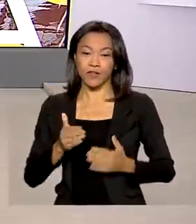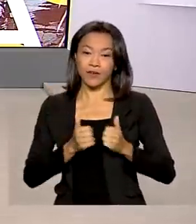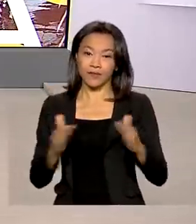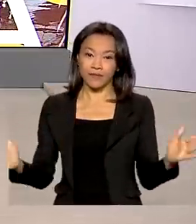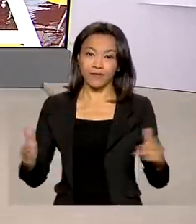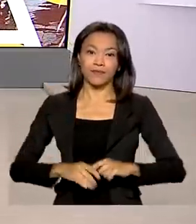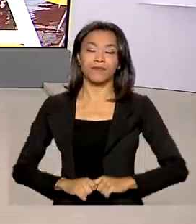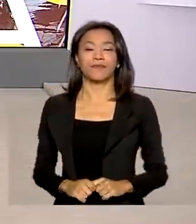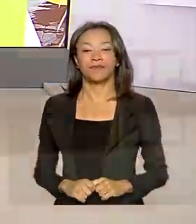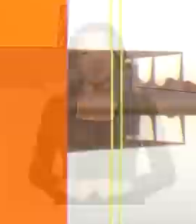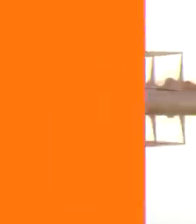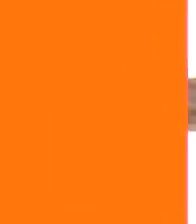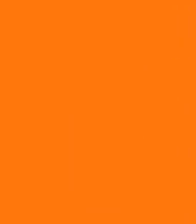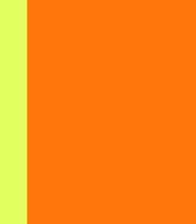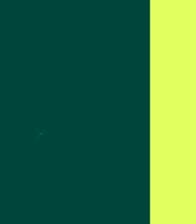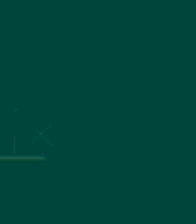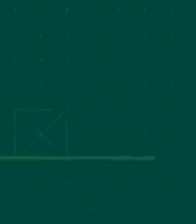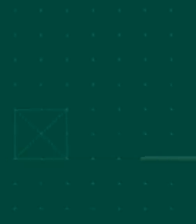ar.